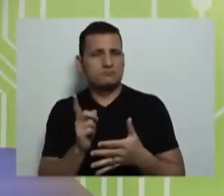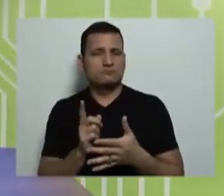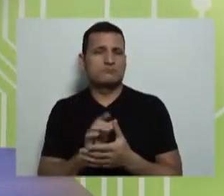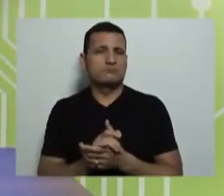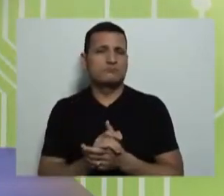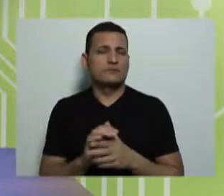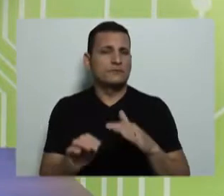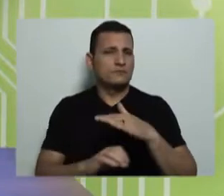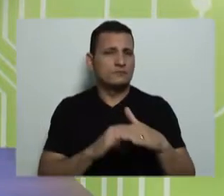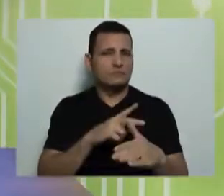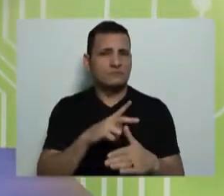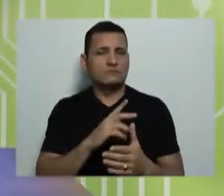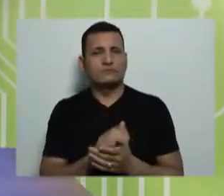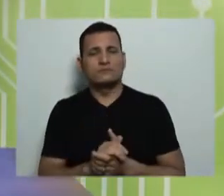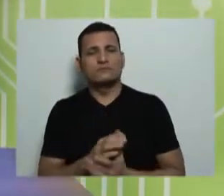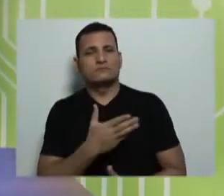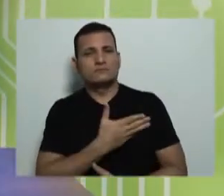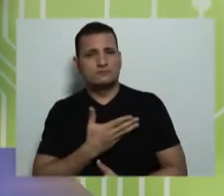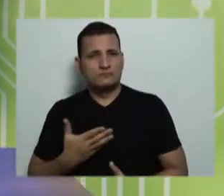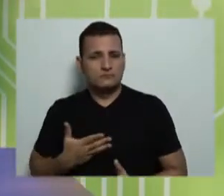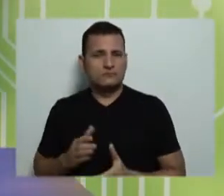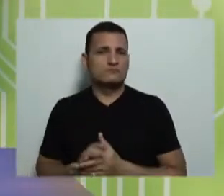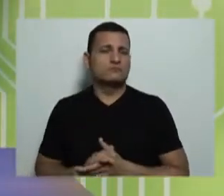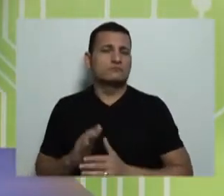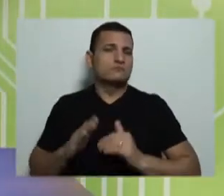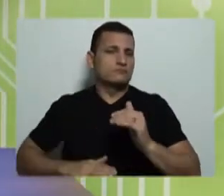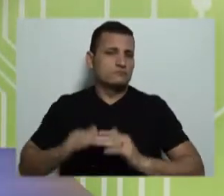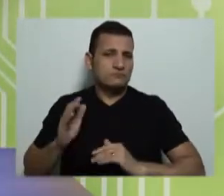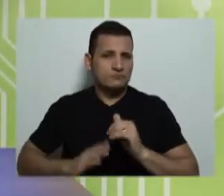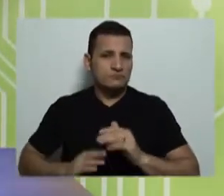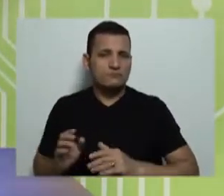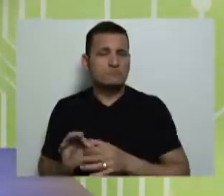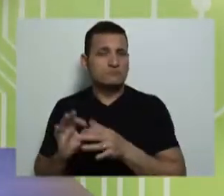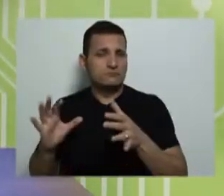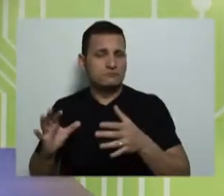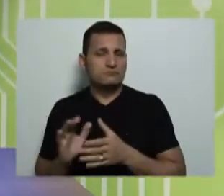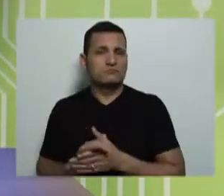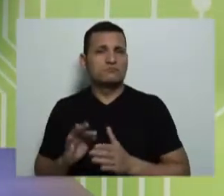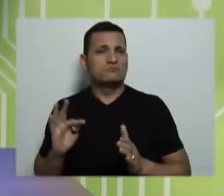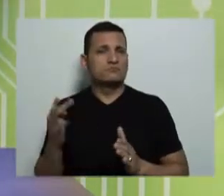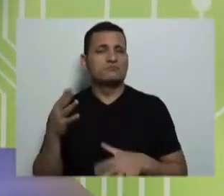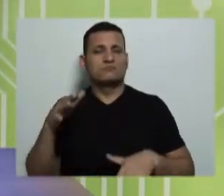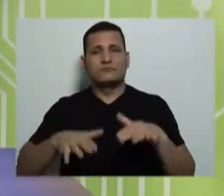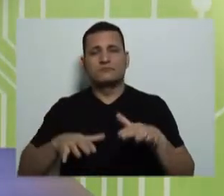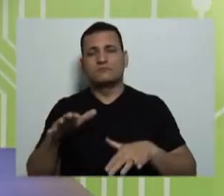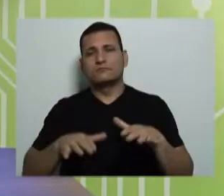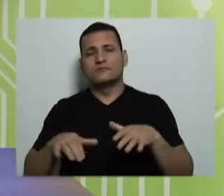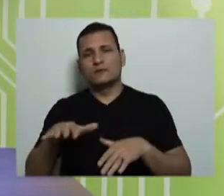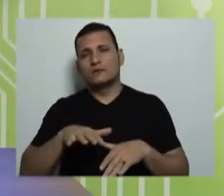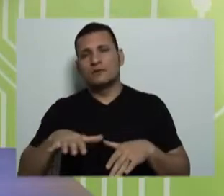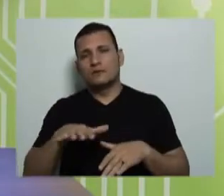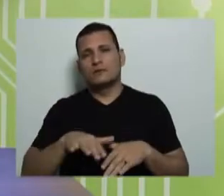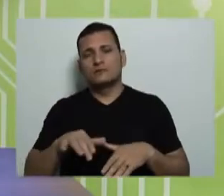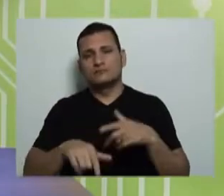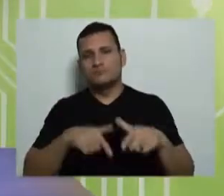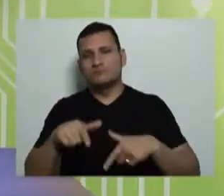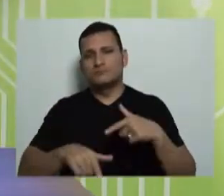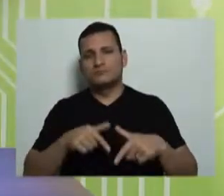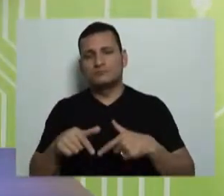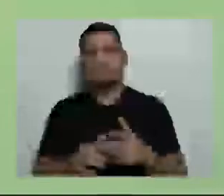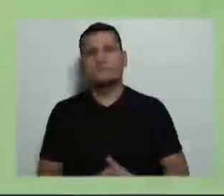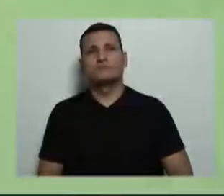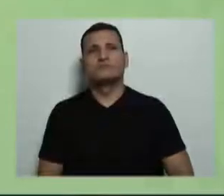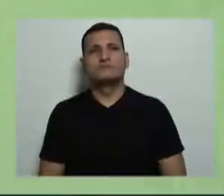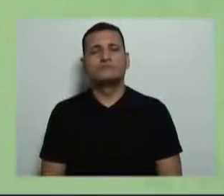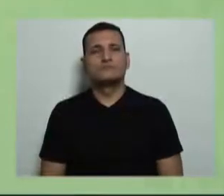em órgão público, com profissionais liberais. Tudo vai depender da área de atuação, conforme a gente vai ver mais adiante. Vamos